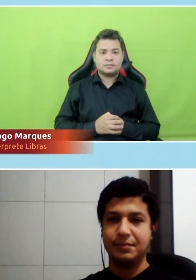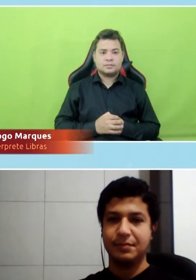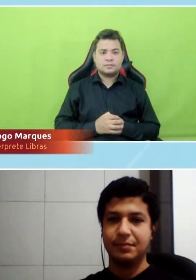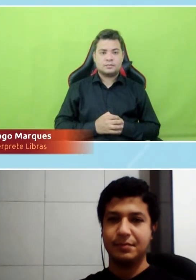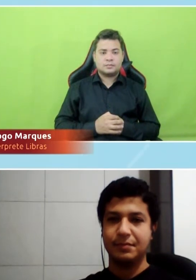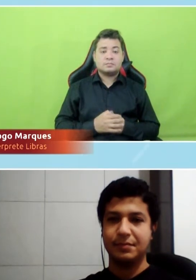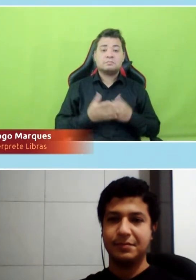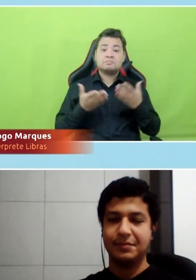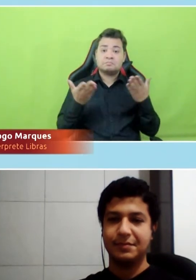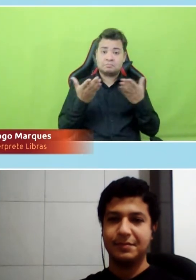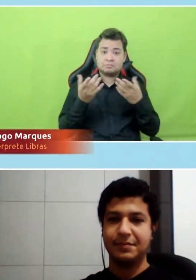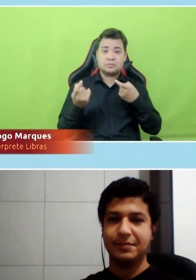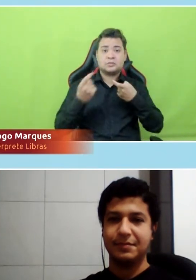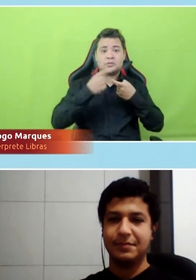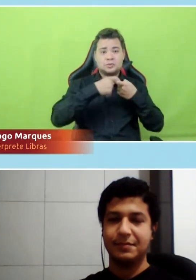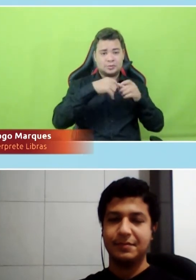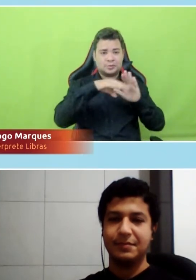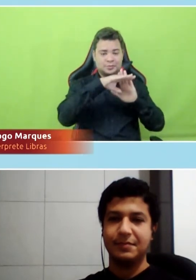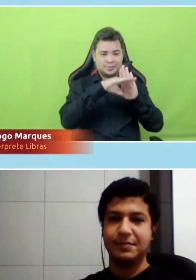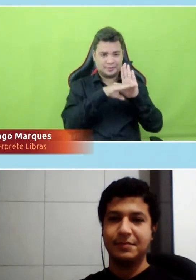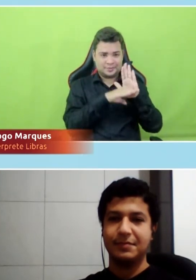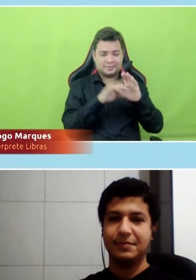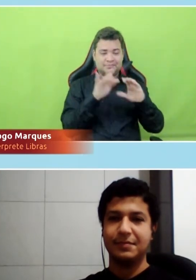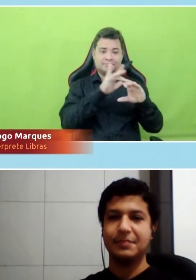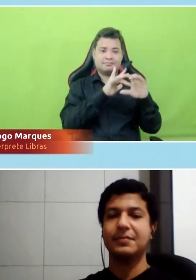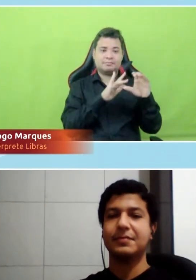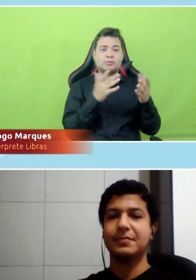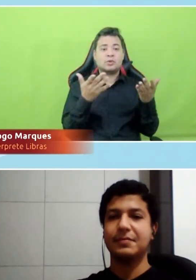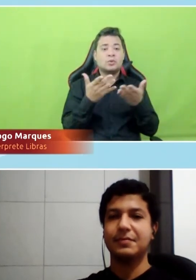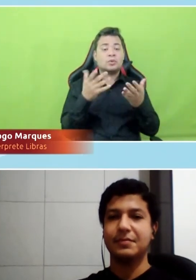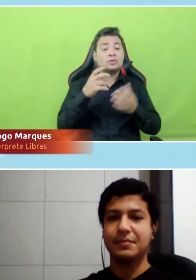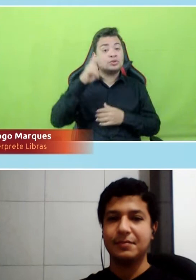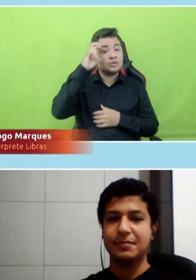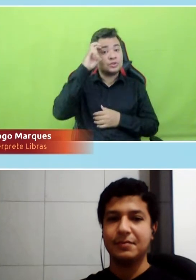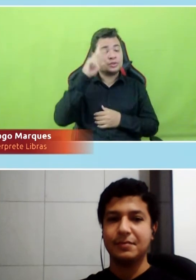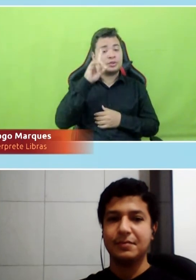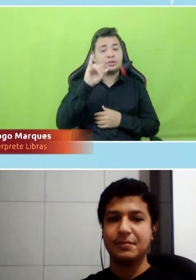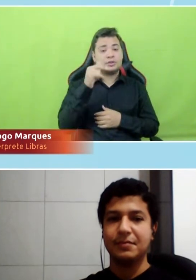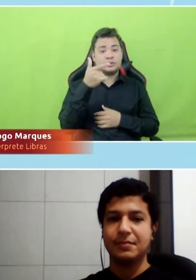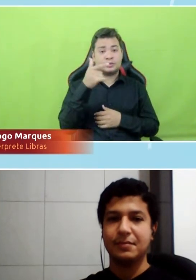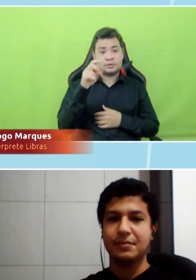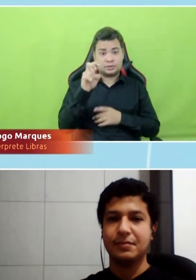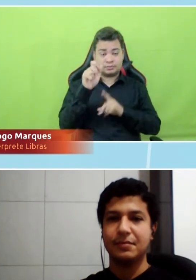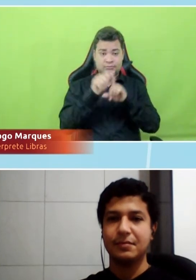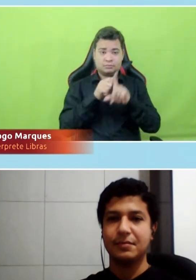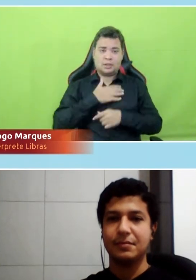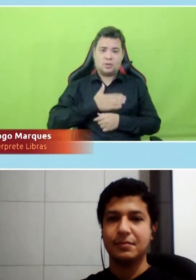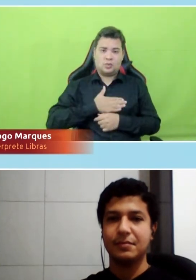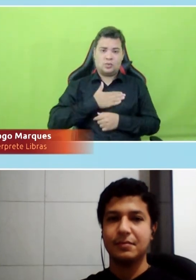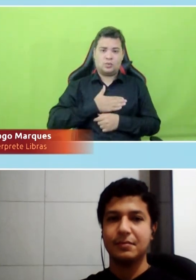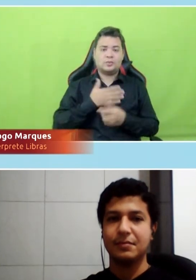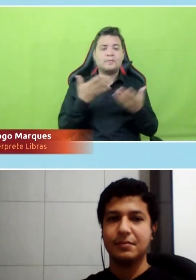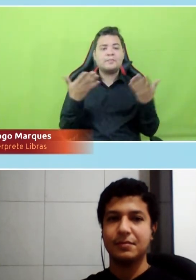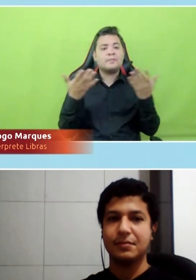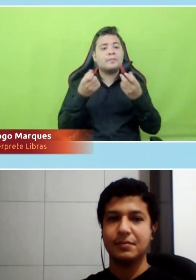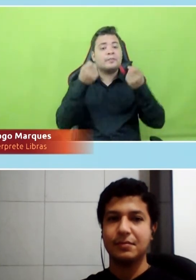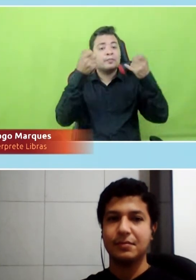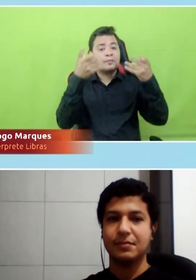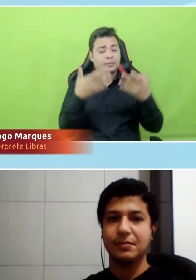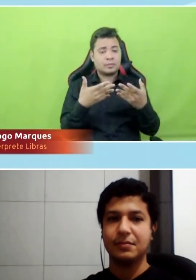Estamos de volta com Conexões dessa quinta-feira, dia 25 de agosto. E agora nós vamos falar sobre o processo